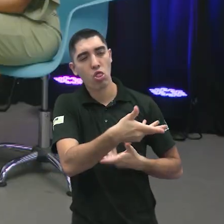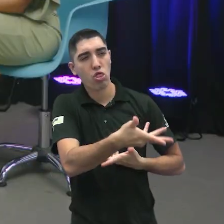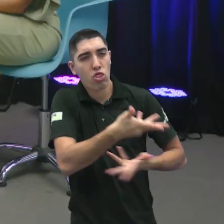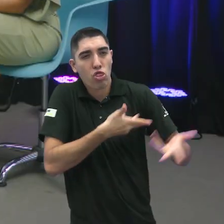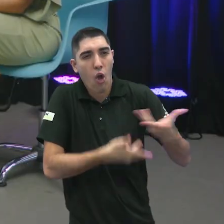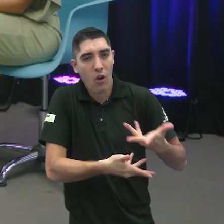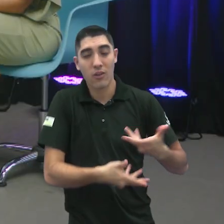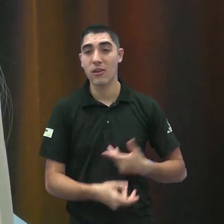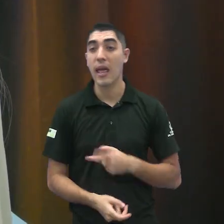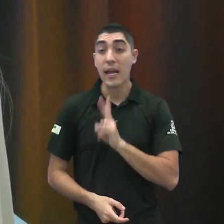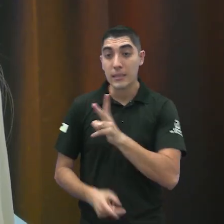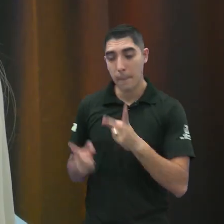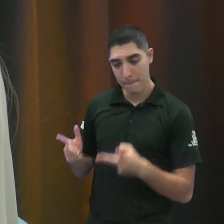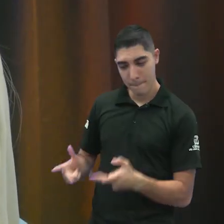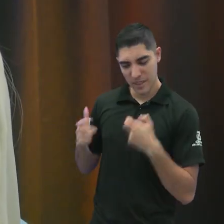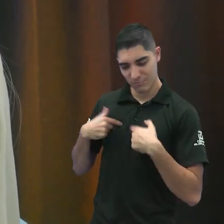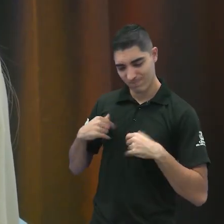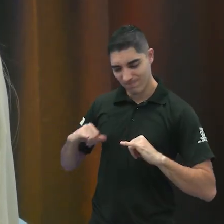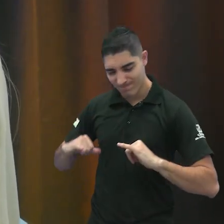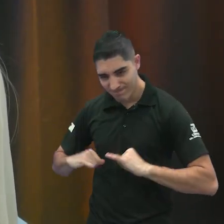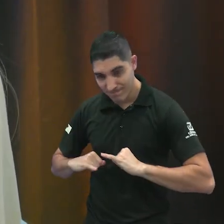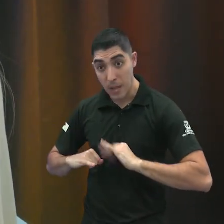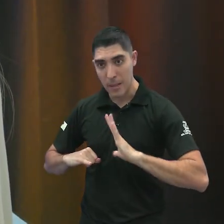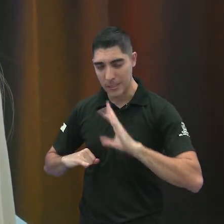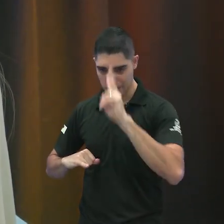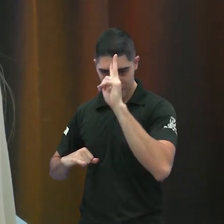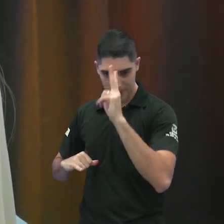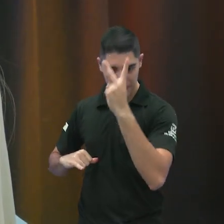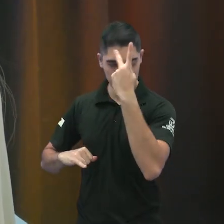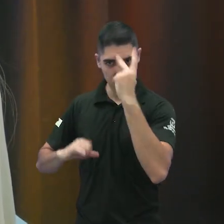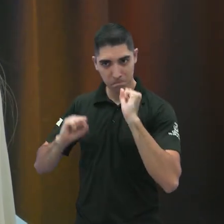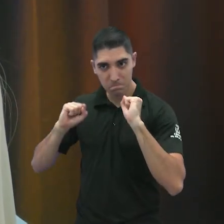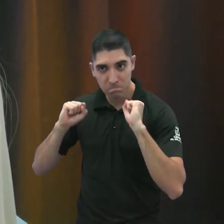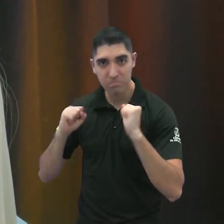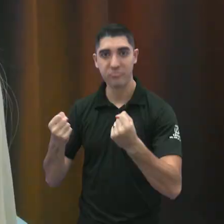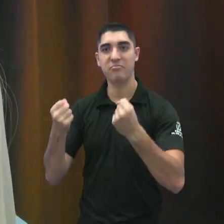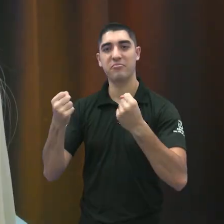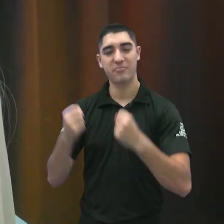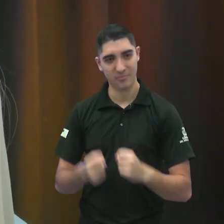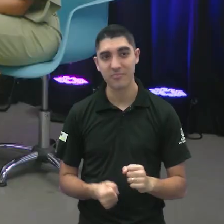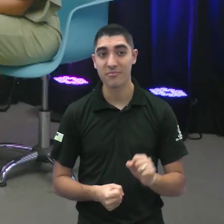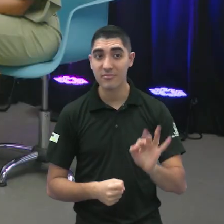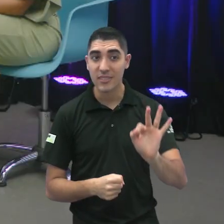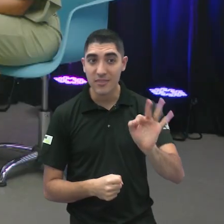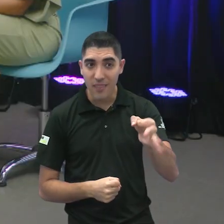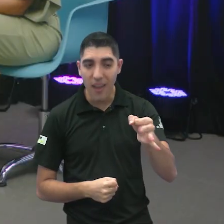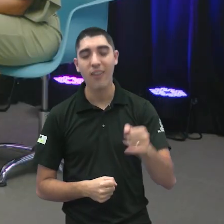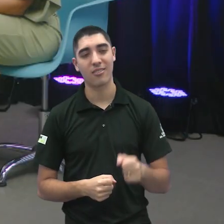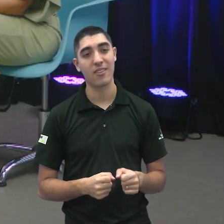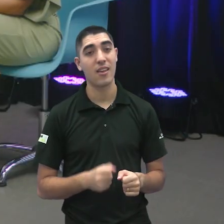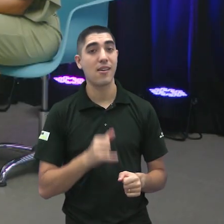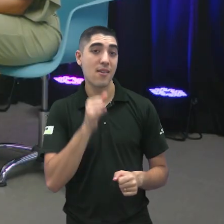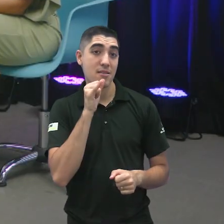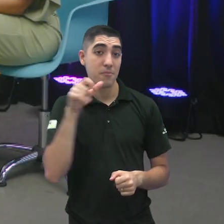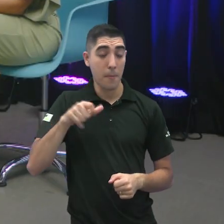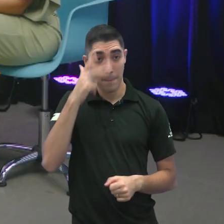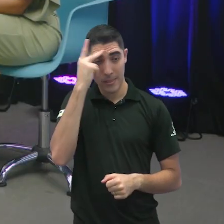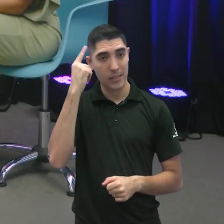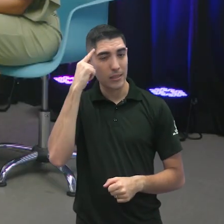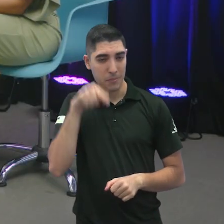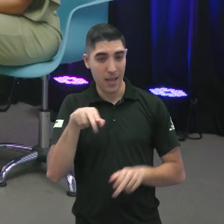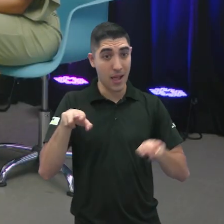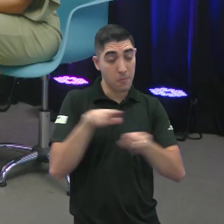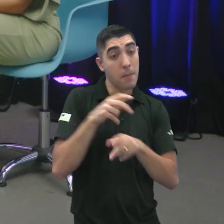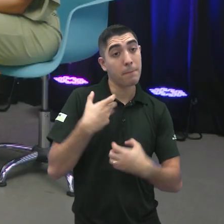fica sempre olhando para a dor dela e trazendo superpoder para perto dela. Exatamente. E aí, é aquela pessoa que precisa,